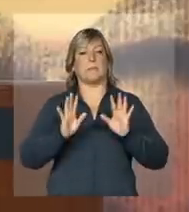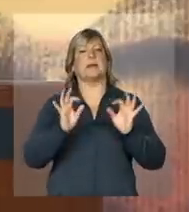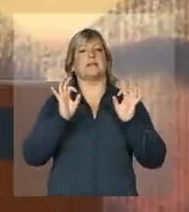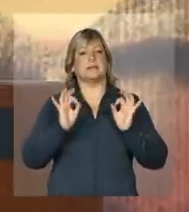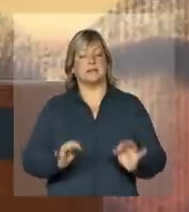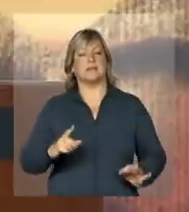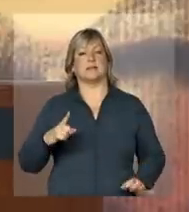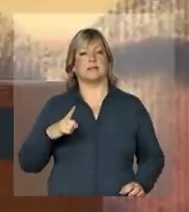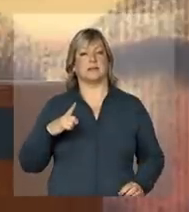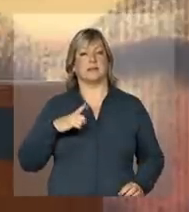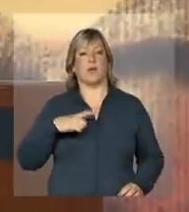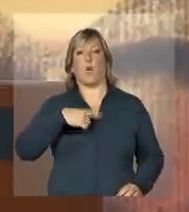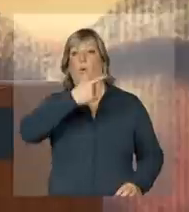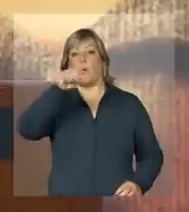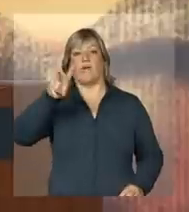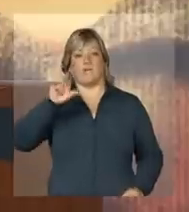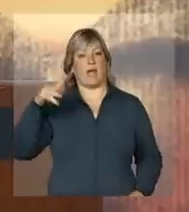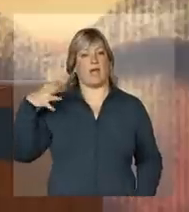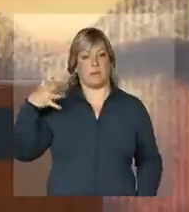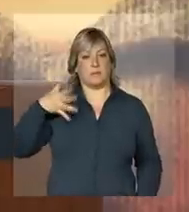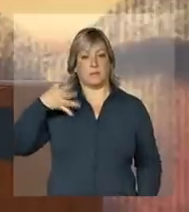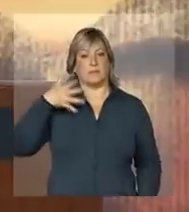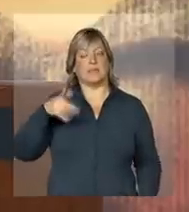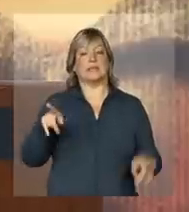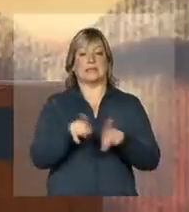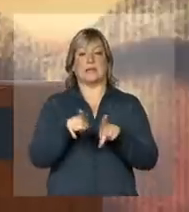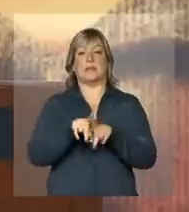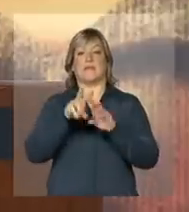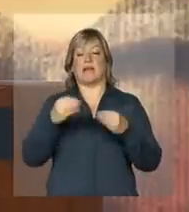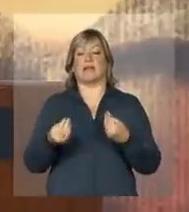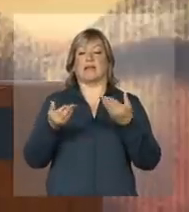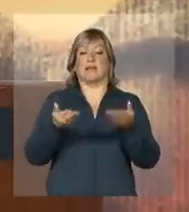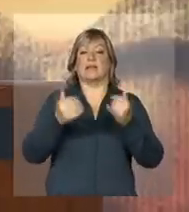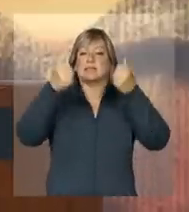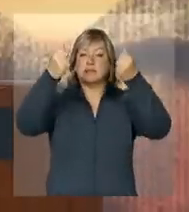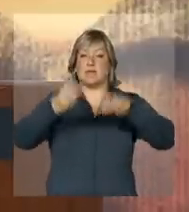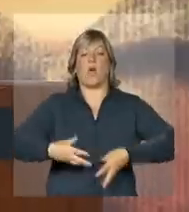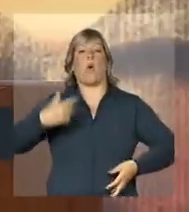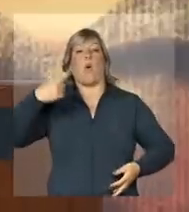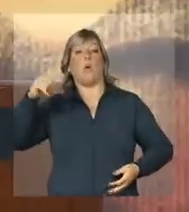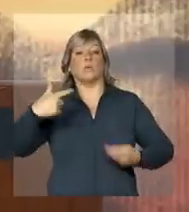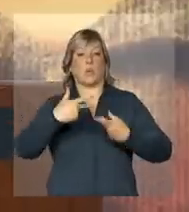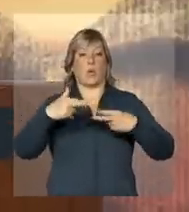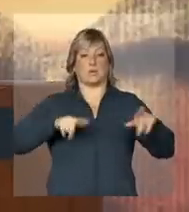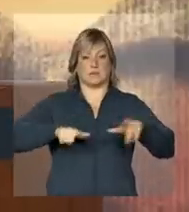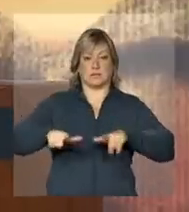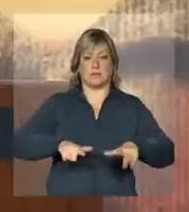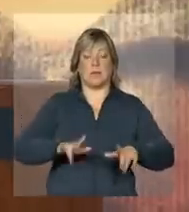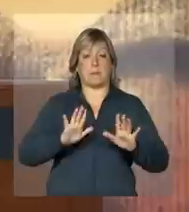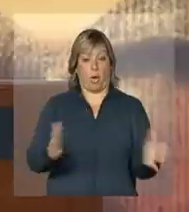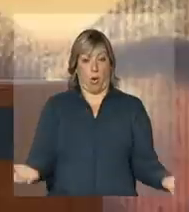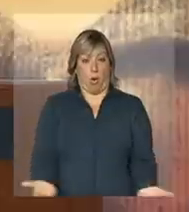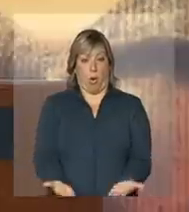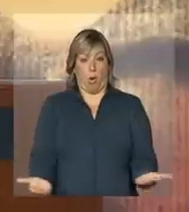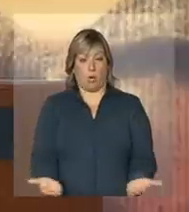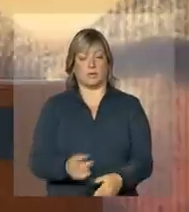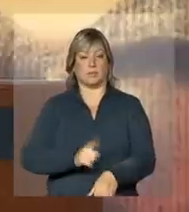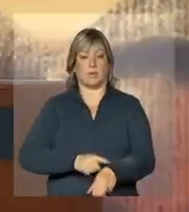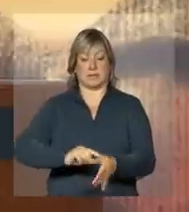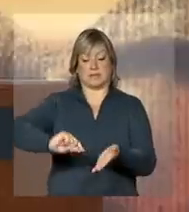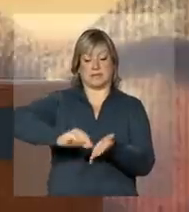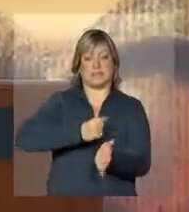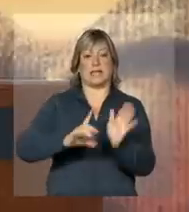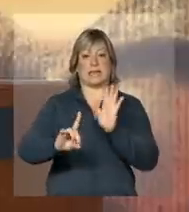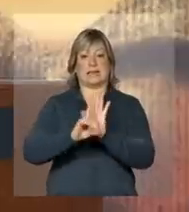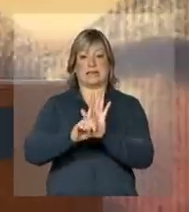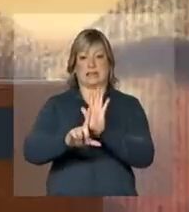as demais os demais que vão fazer uso da palavra vai trazer outras ações Mas esse momento de hoje de assinatura de